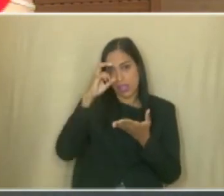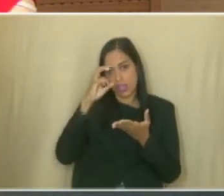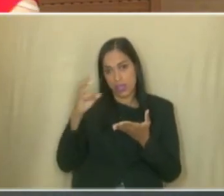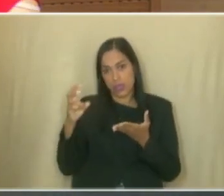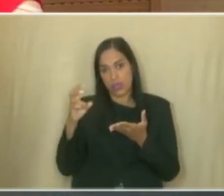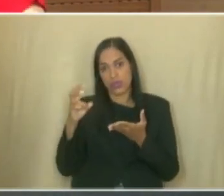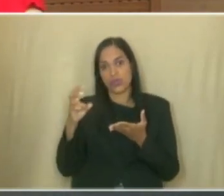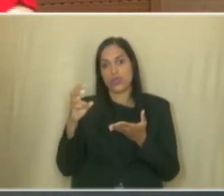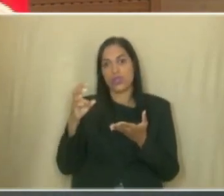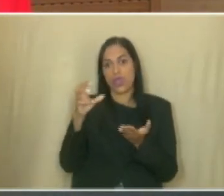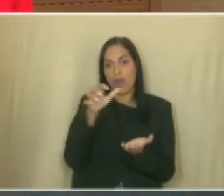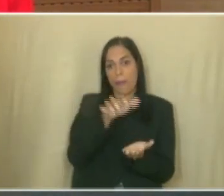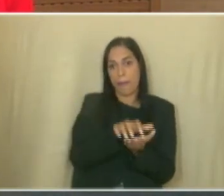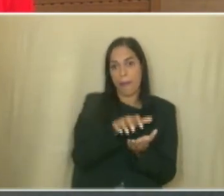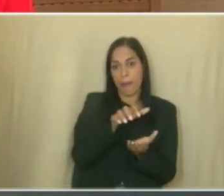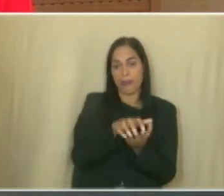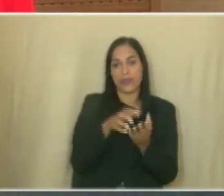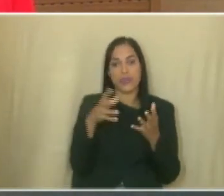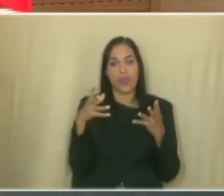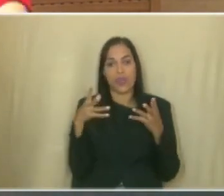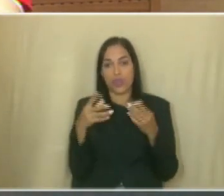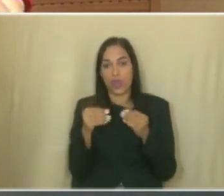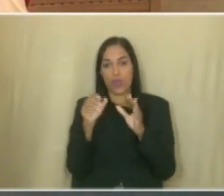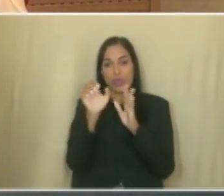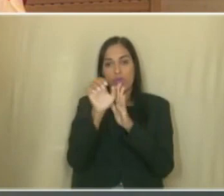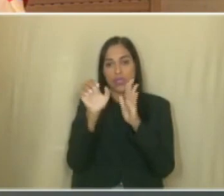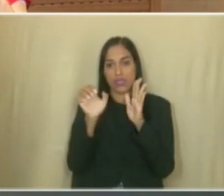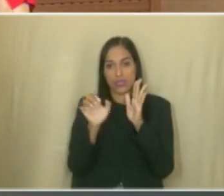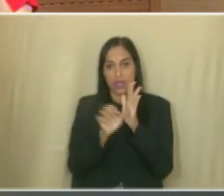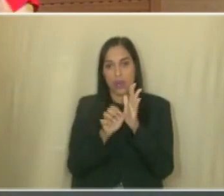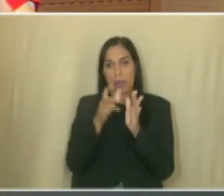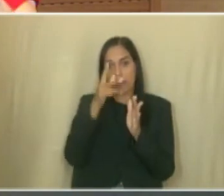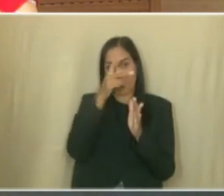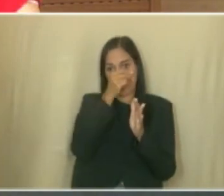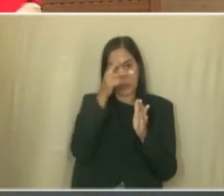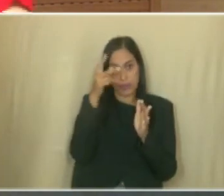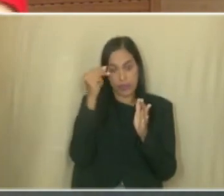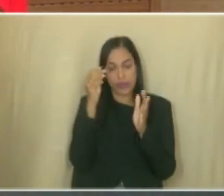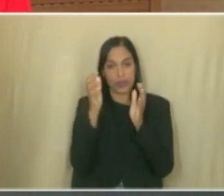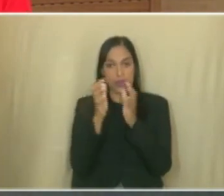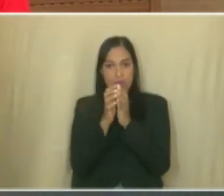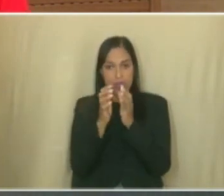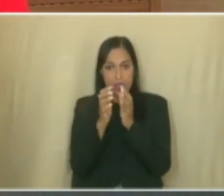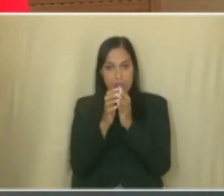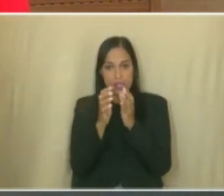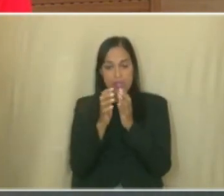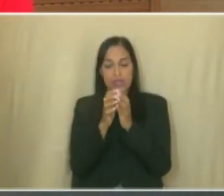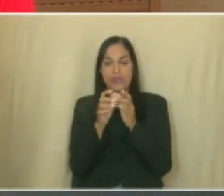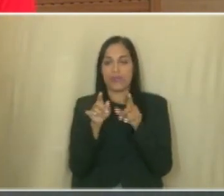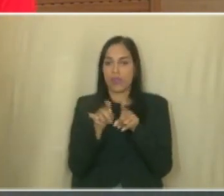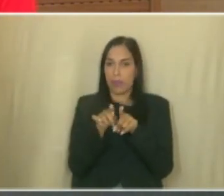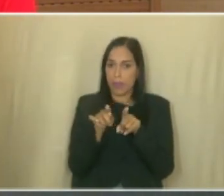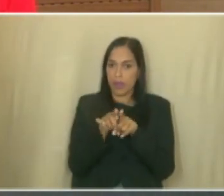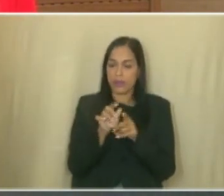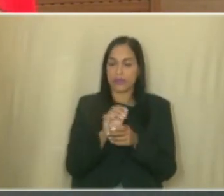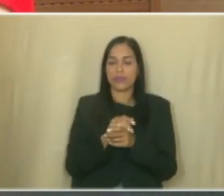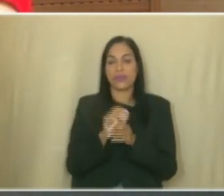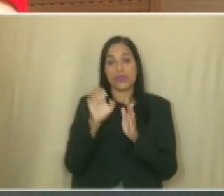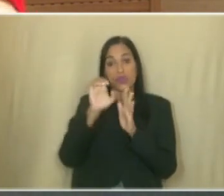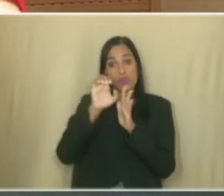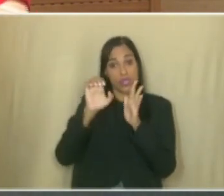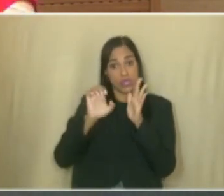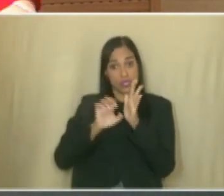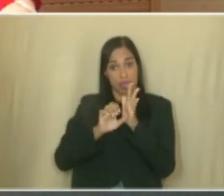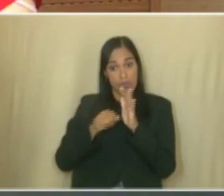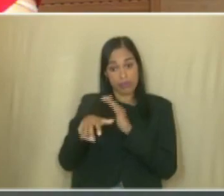Estado de Pernambuco é todo o edital, vale para a Prefeitura do Recife também, todo o edital na área de